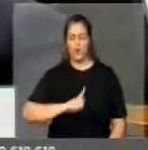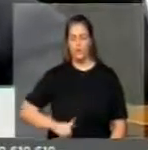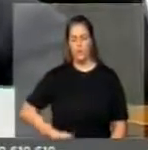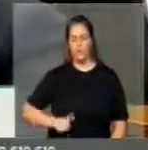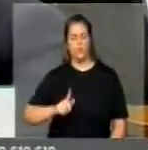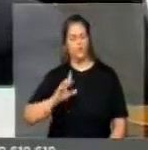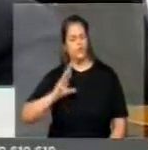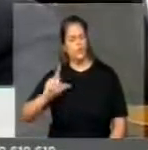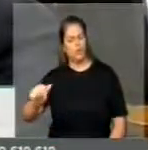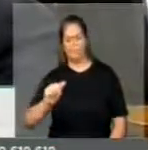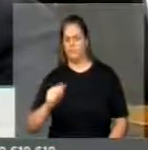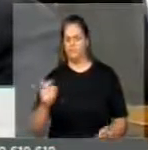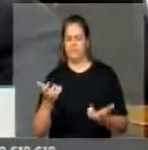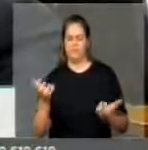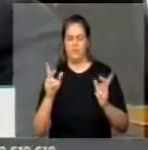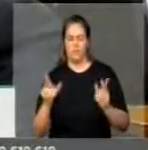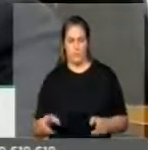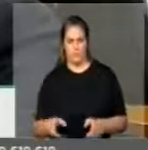os cargos,